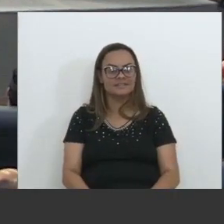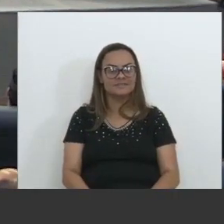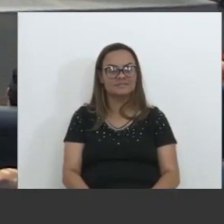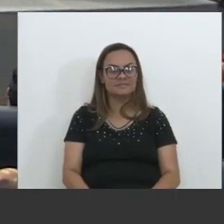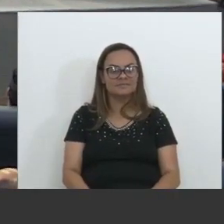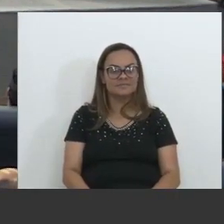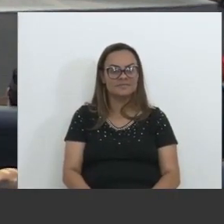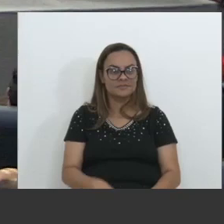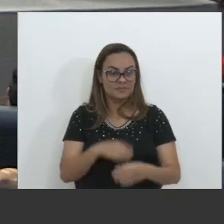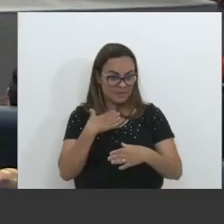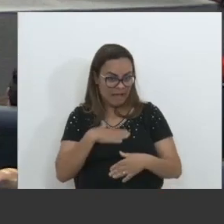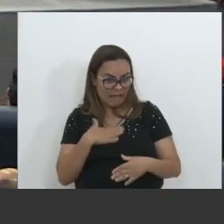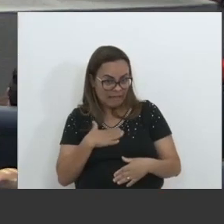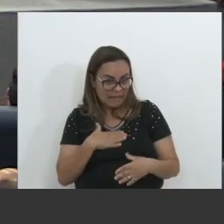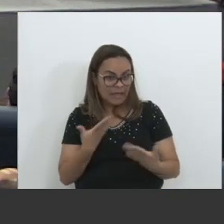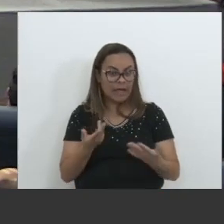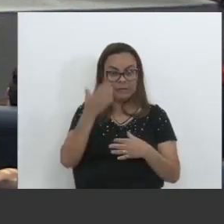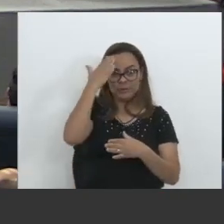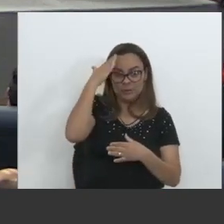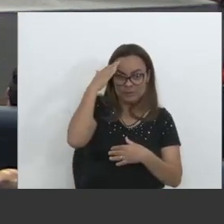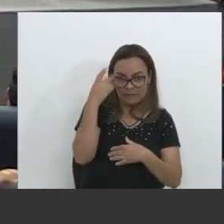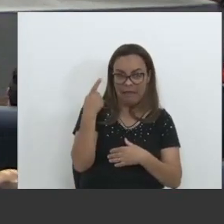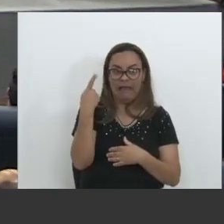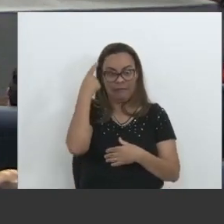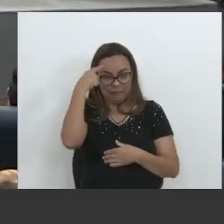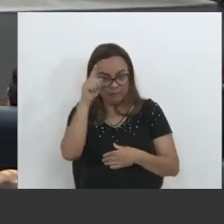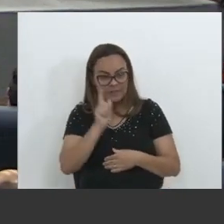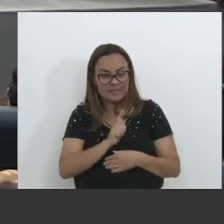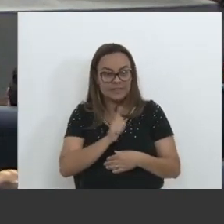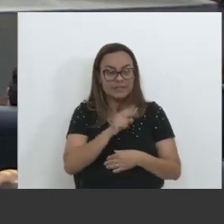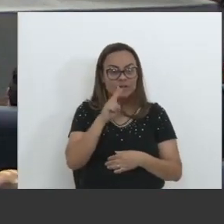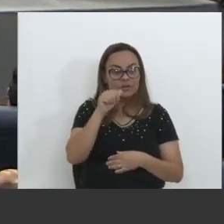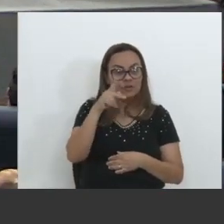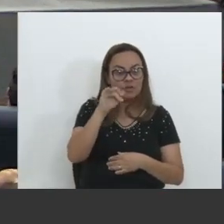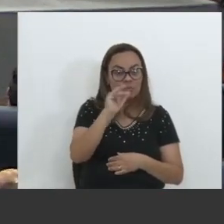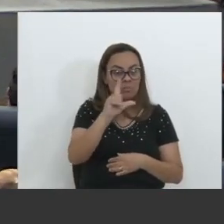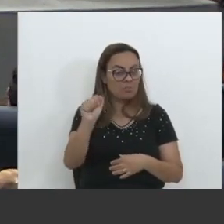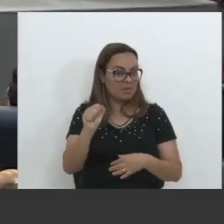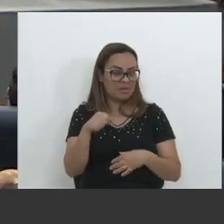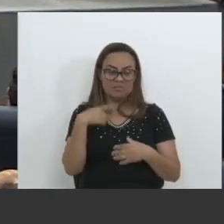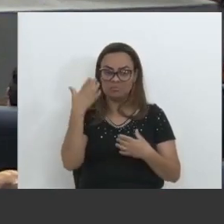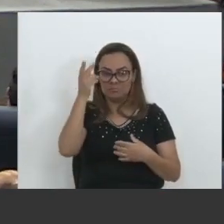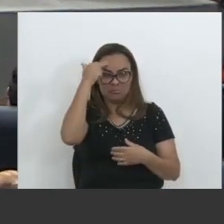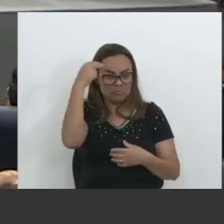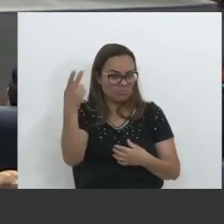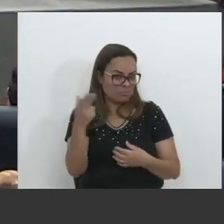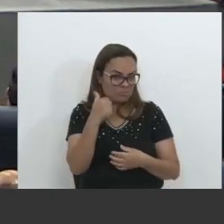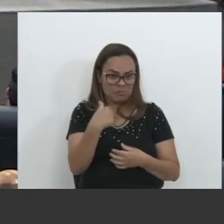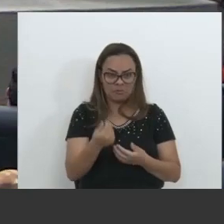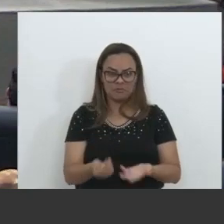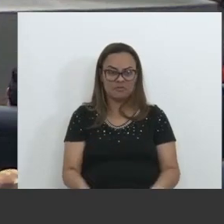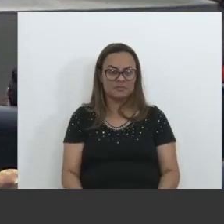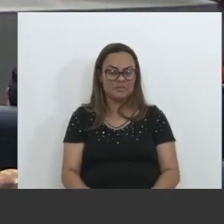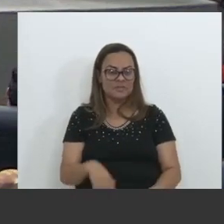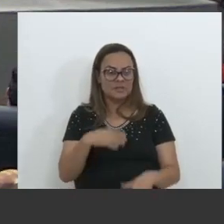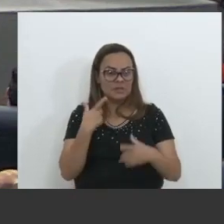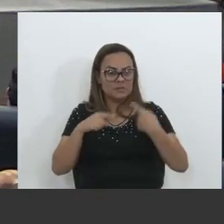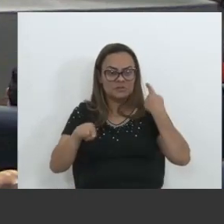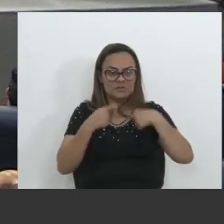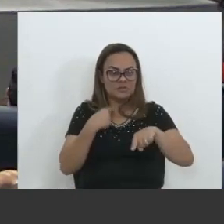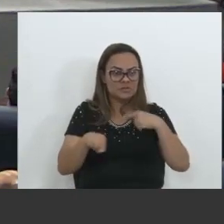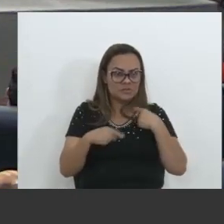vou gostar duvido banda Utopia eu nunca ouvi falar o meu ginásio é para grandes shows grandes apresentações e não para